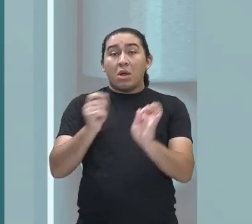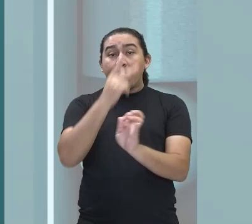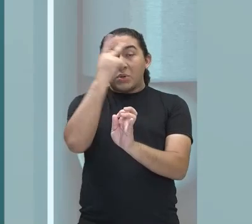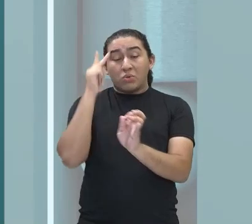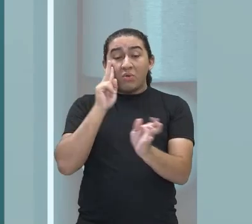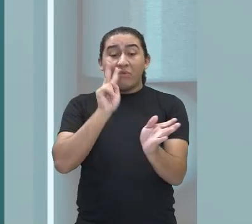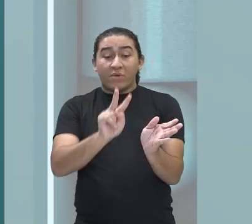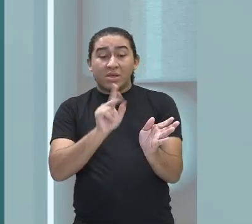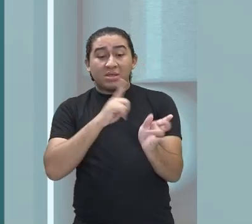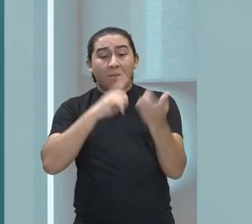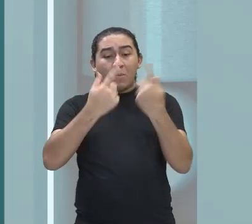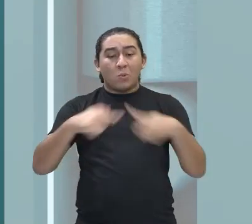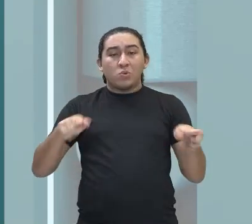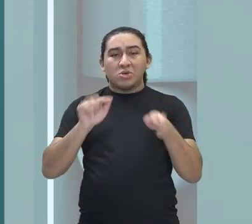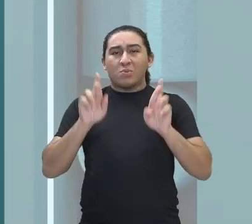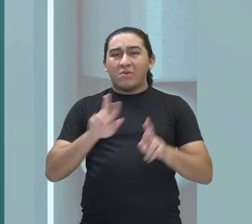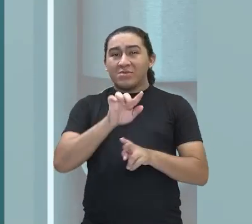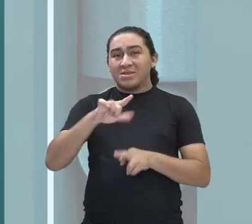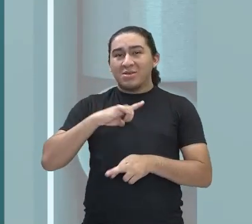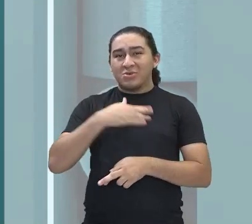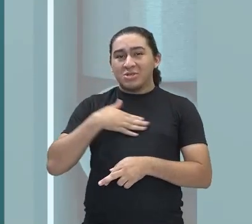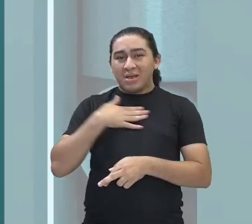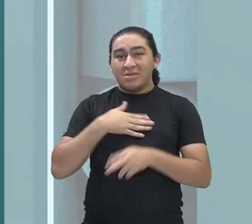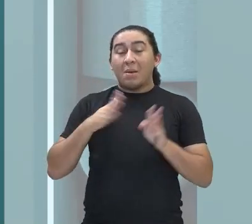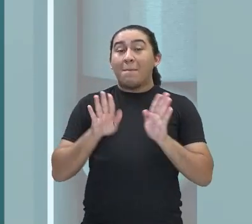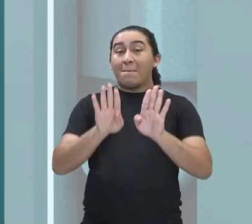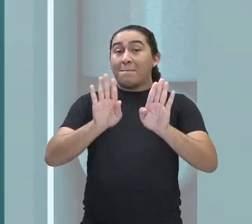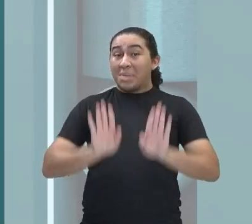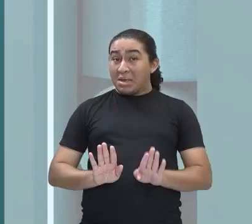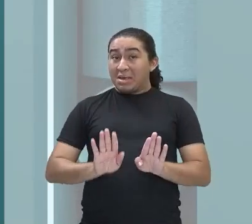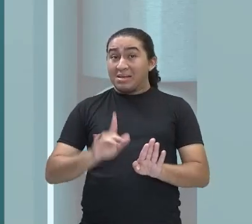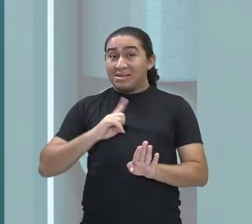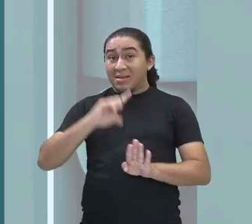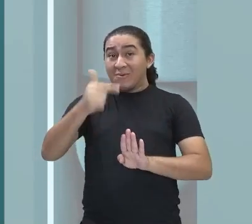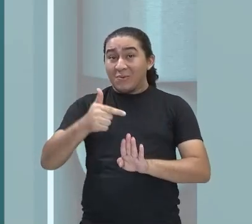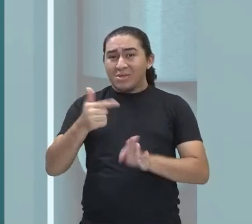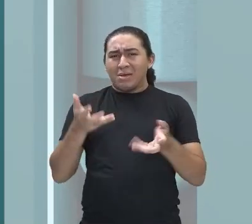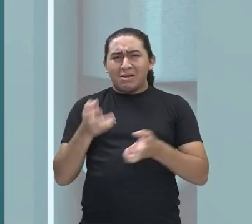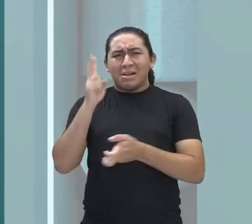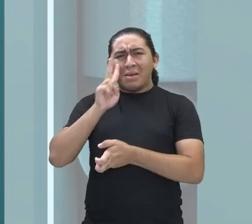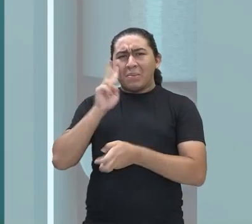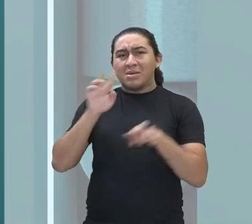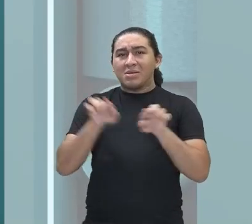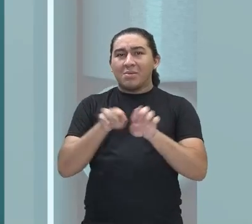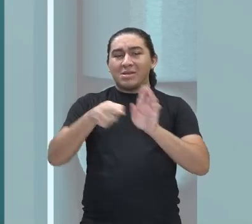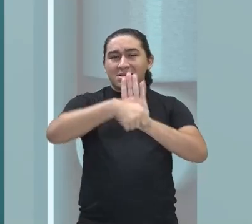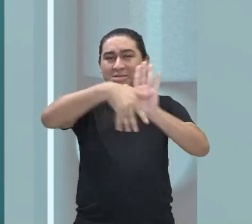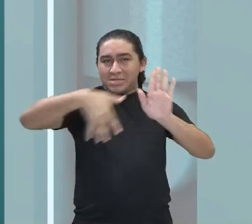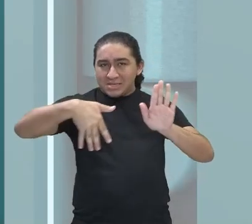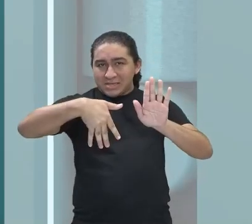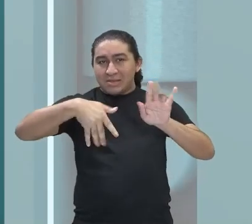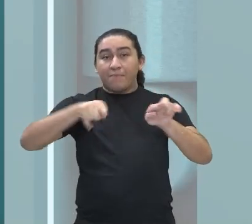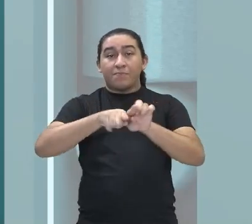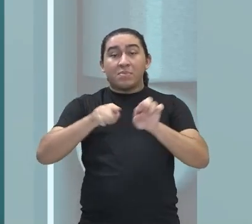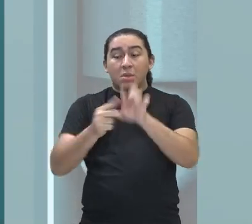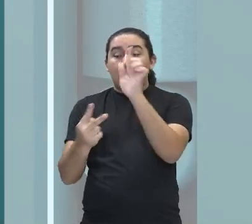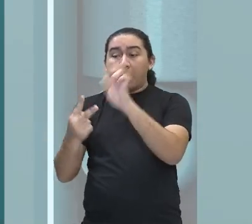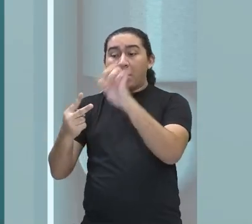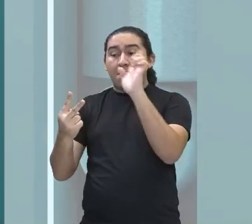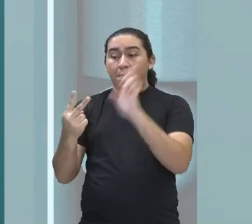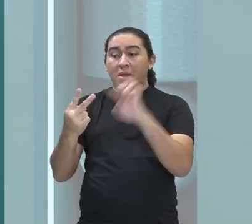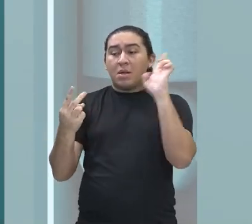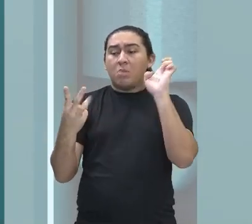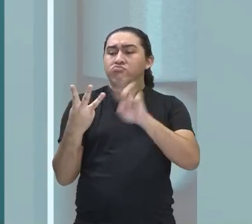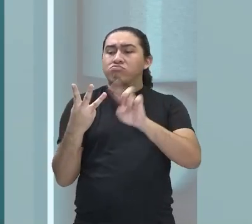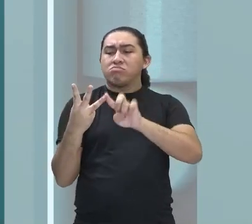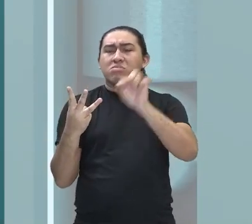poema. Espero que vocês tenham gostado. Agora tem mais uma outra que eu quero lembrar. Além da sinestesia e da aliteração, tem